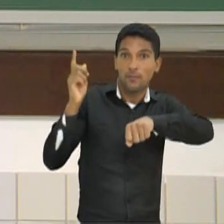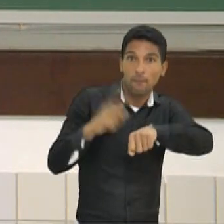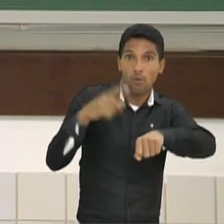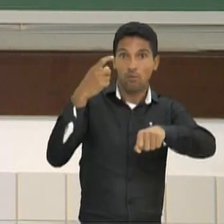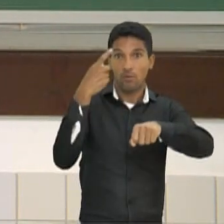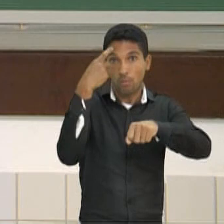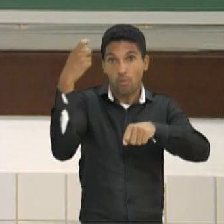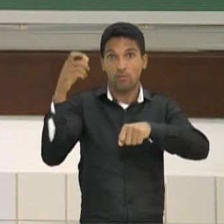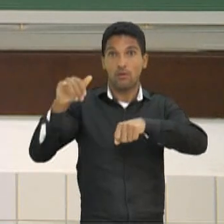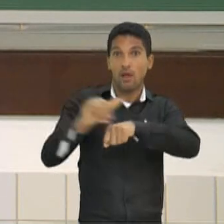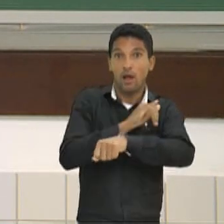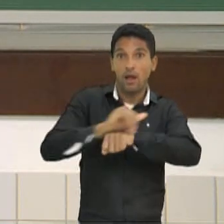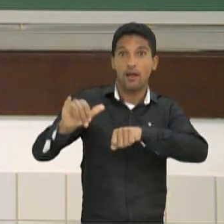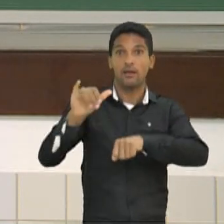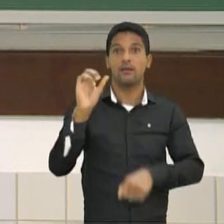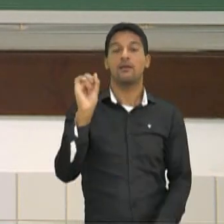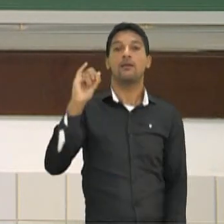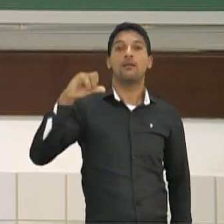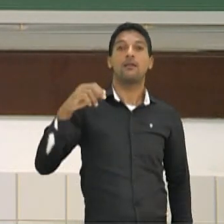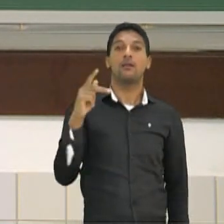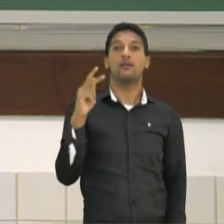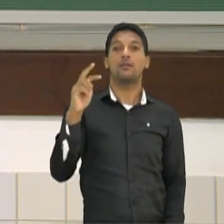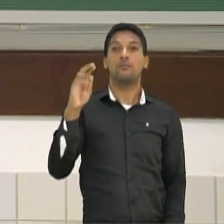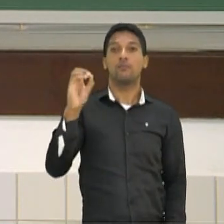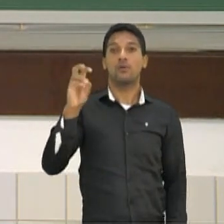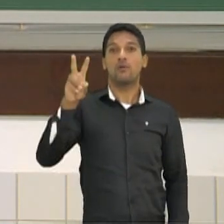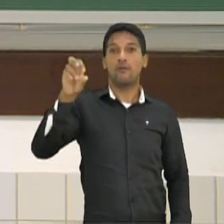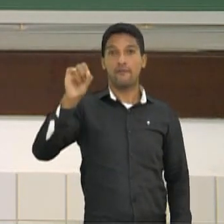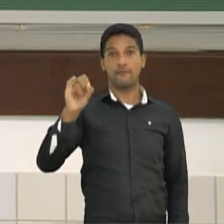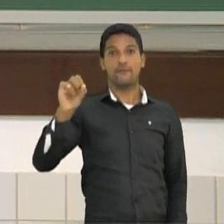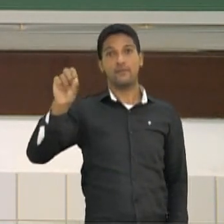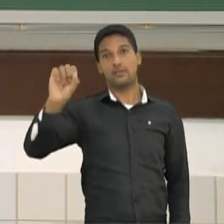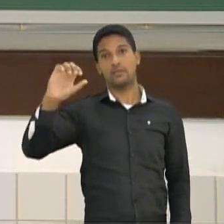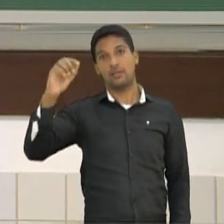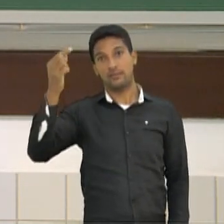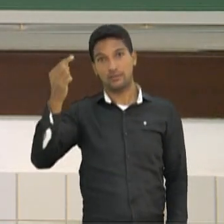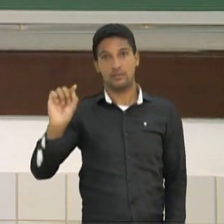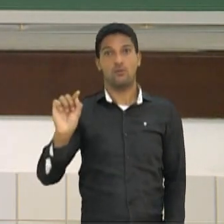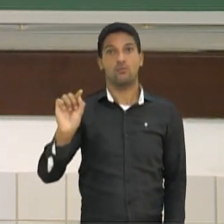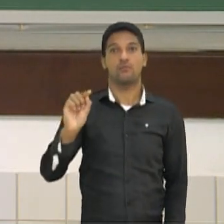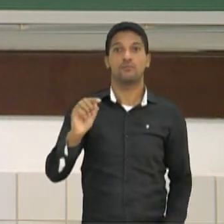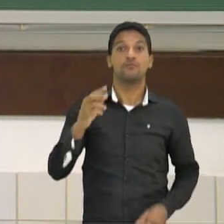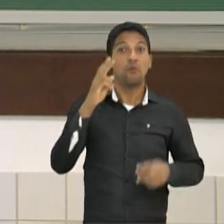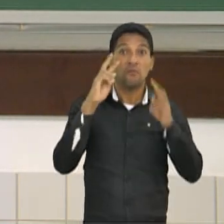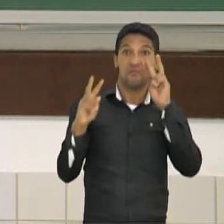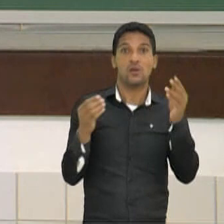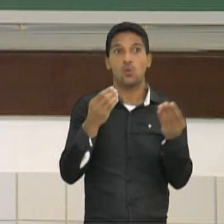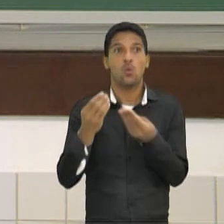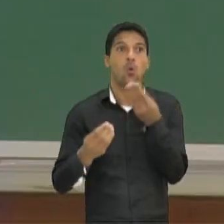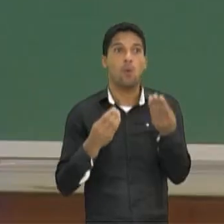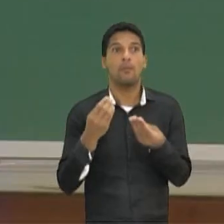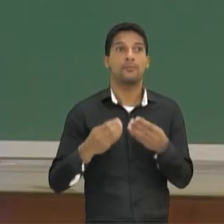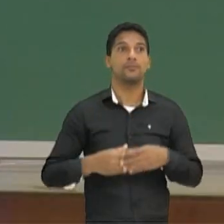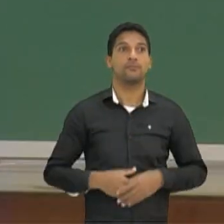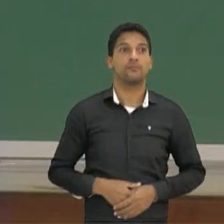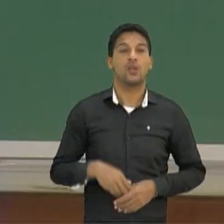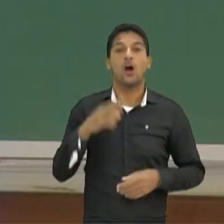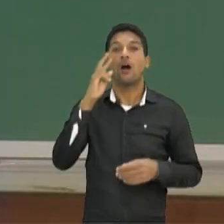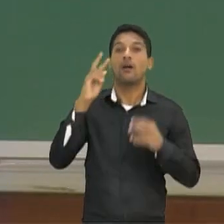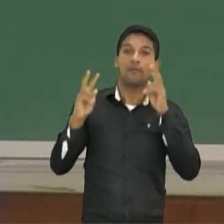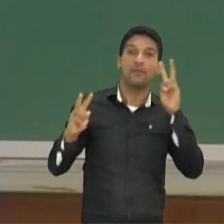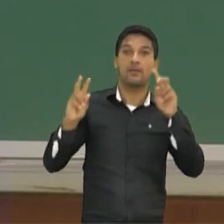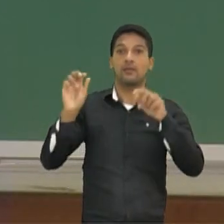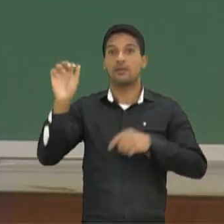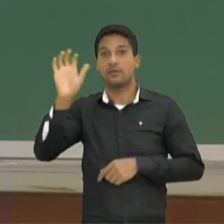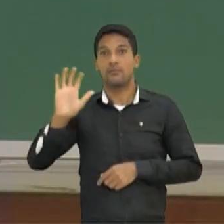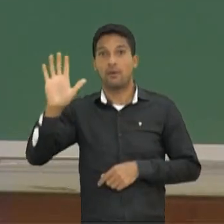estar verificando como que funciona essa improvisação, como que é a improvisação, né? Então, a ideia de improvisação está sendo retratada aqui nessas